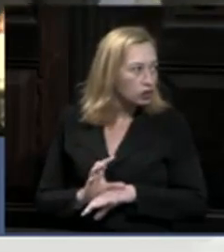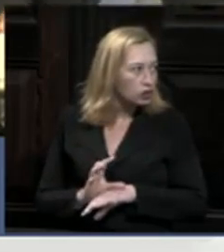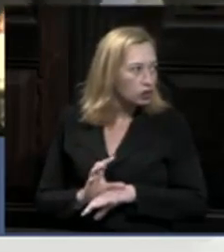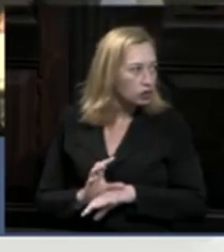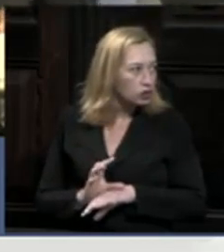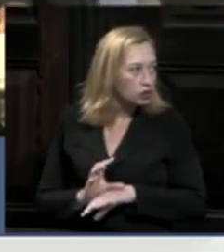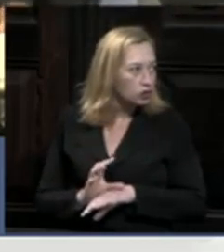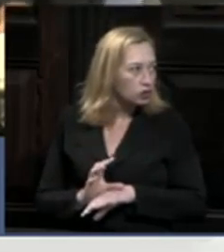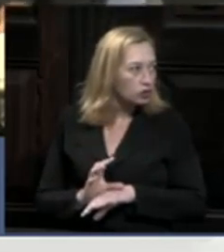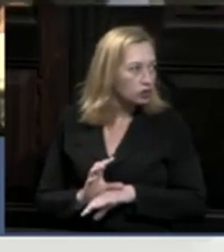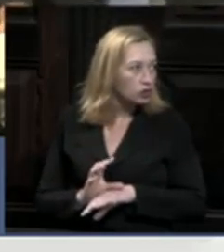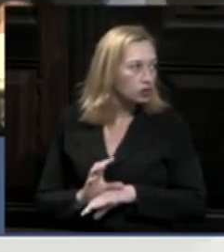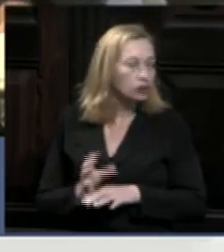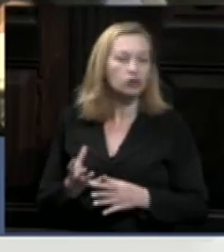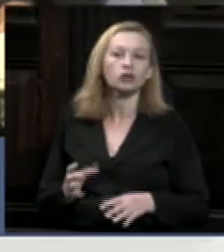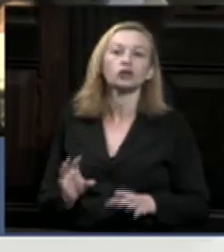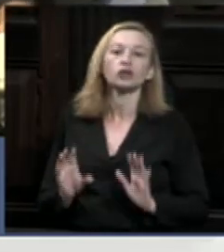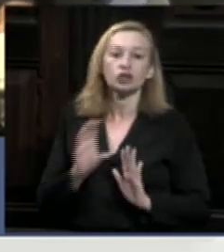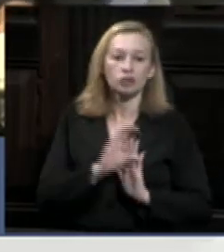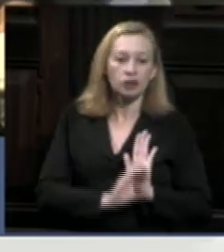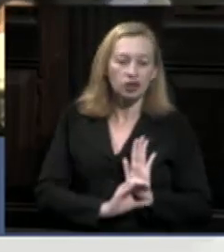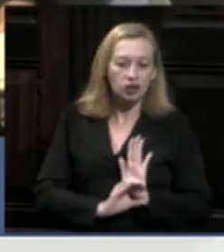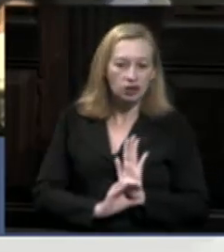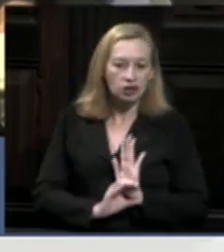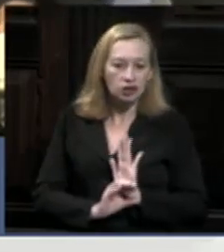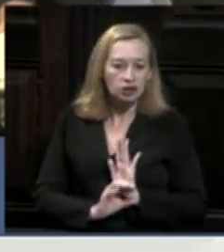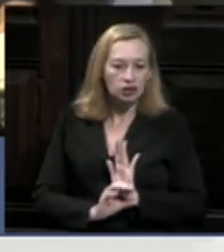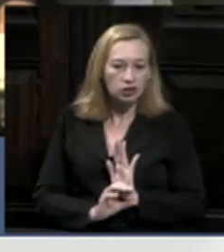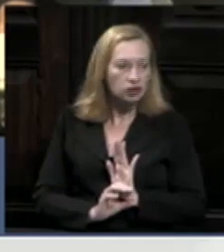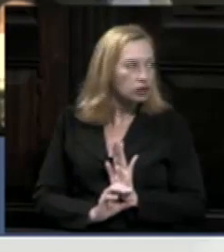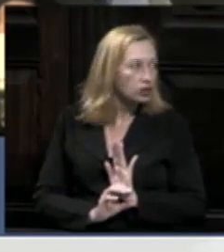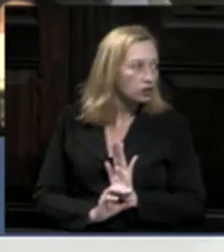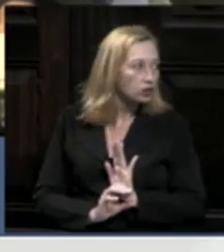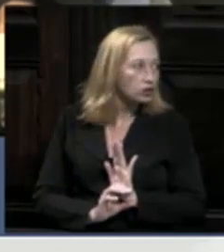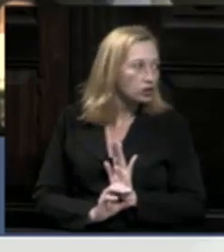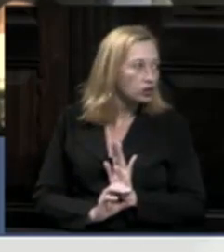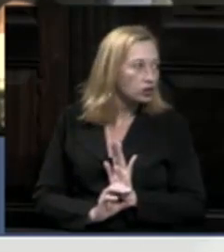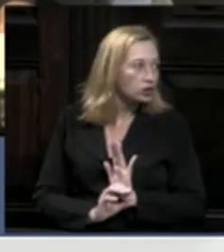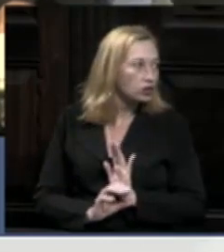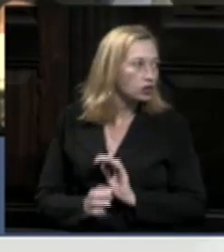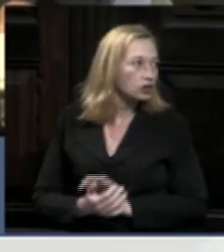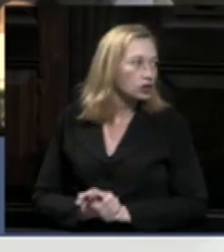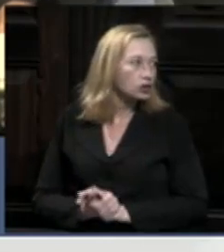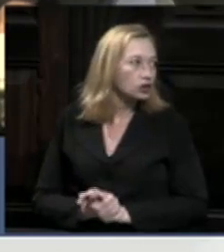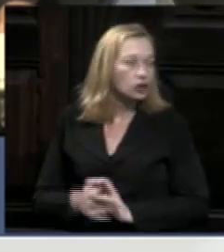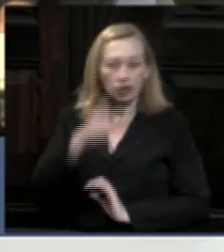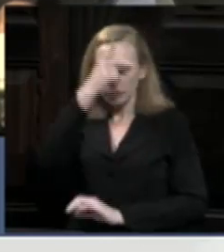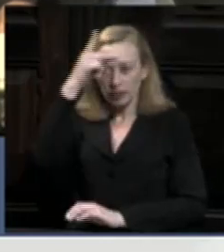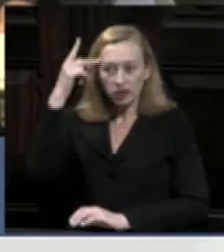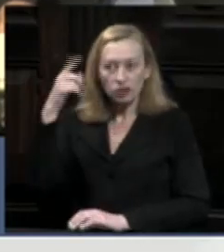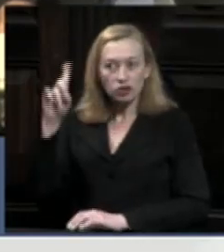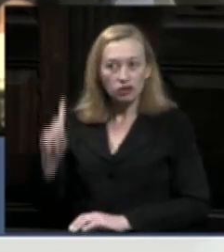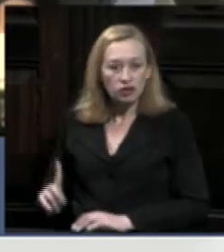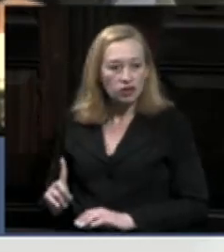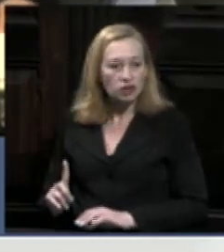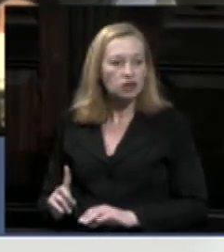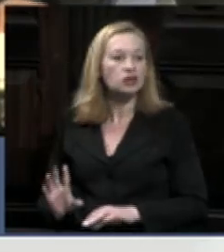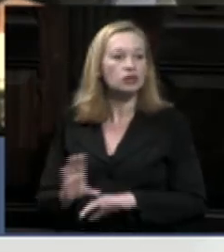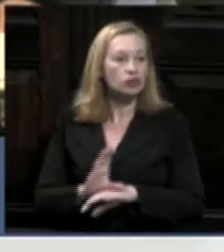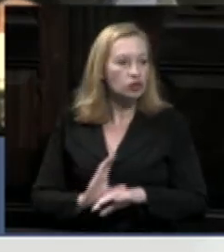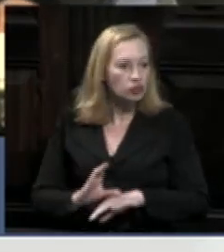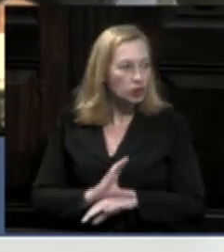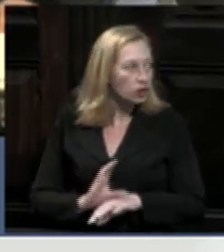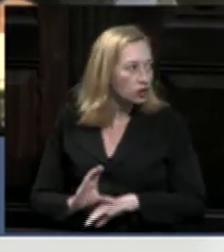nacional favorável com emendas de defesa dos direitos humanos cidadania favorável com emendas de pessoas com deficiência trabalhar com emendas servidores